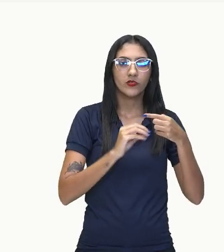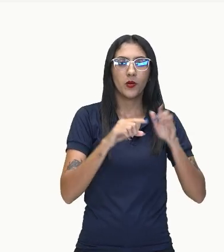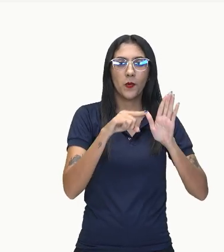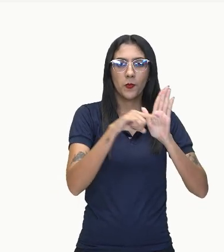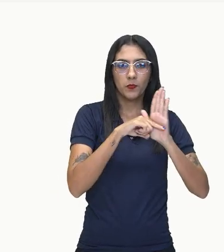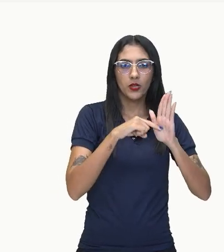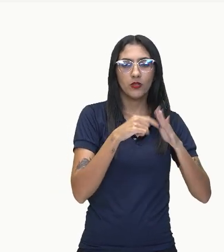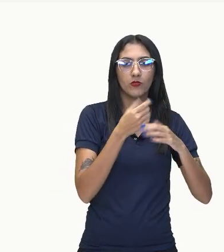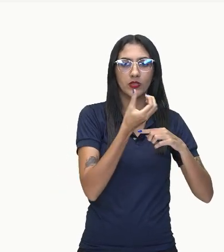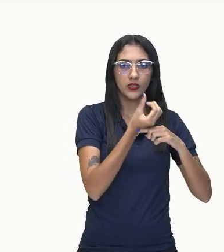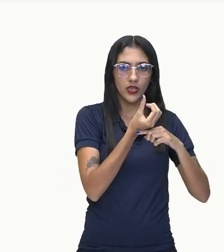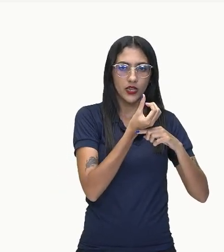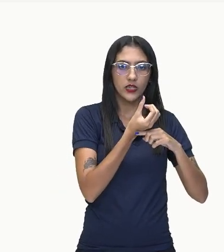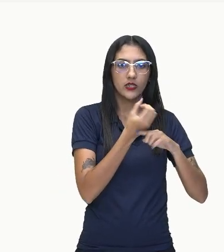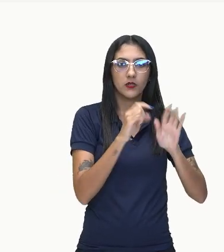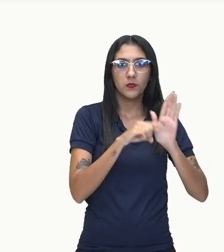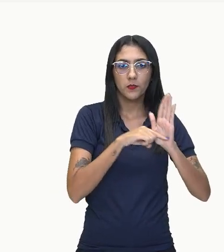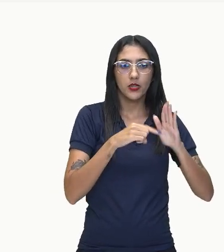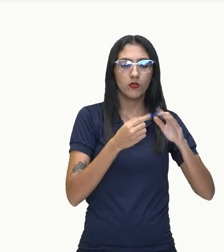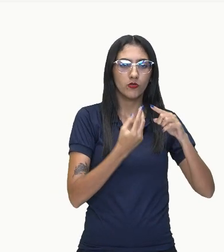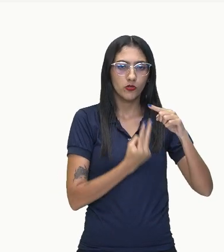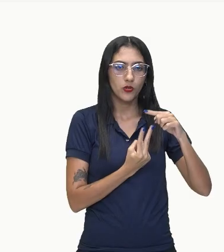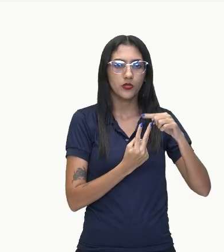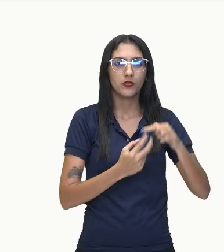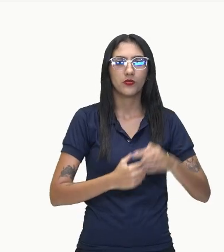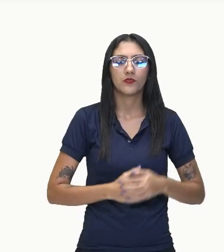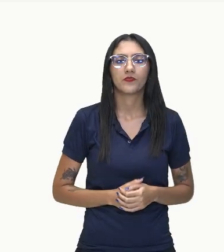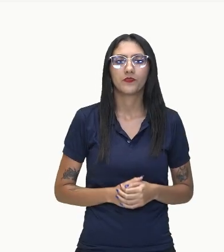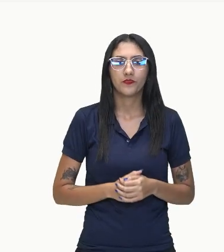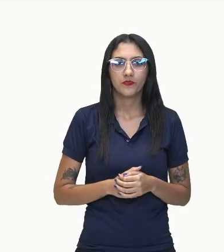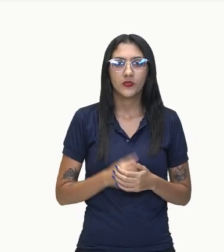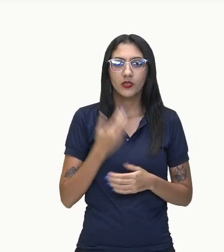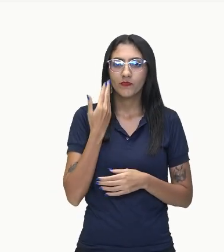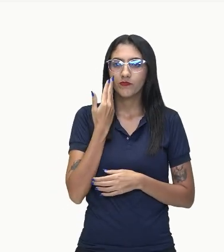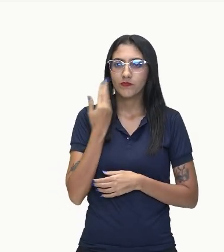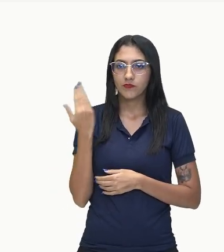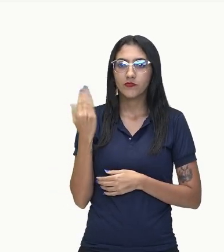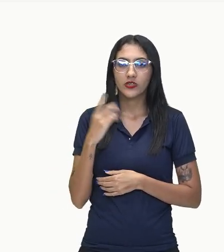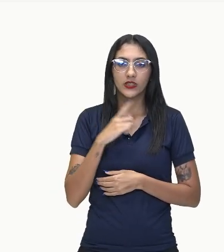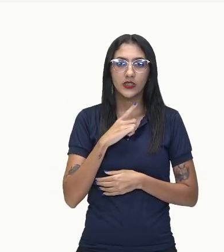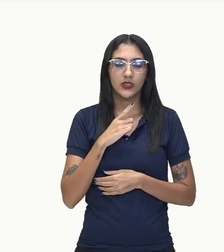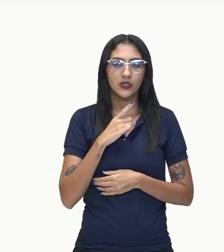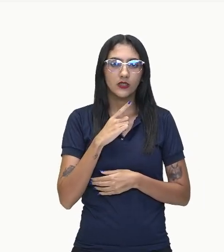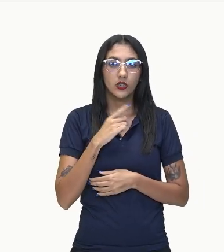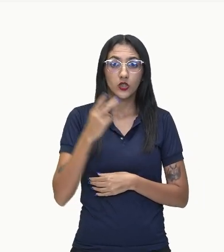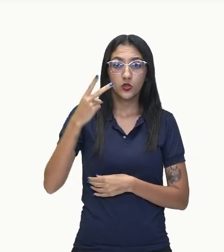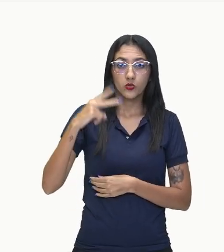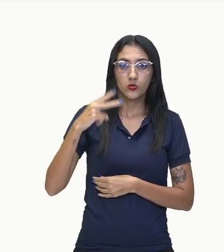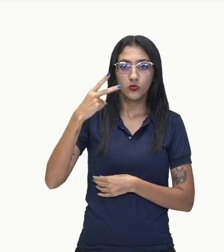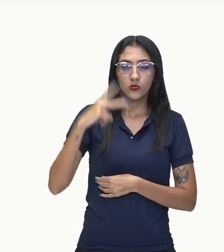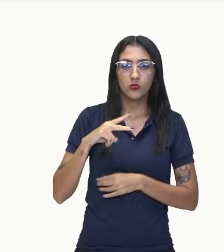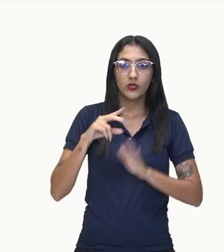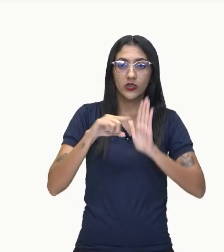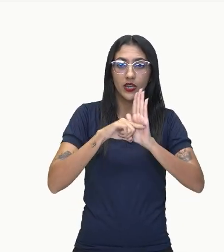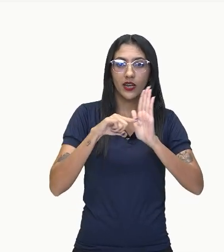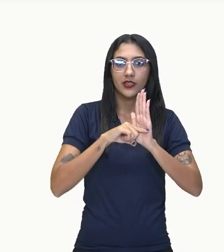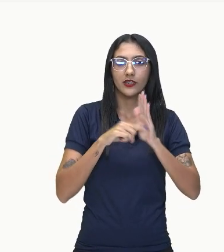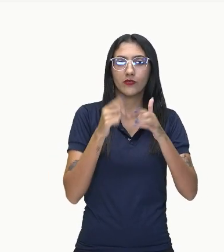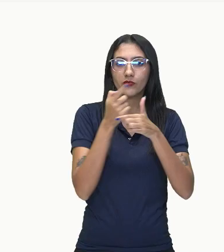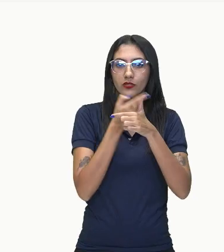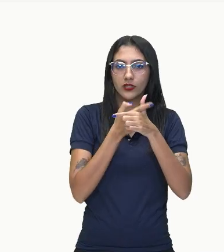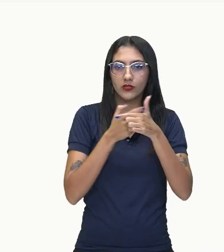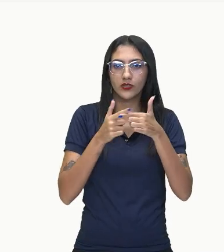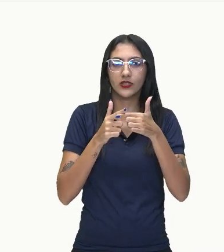ser menos 6 sobre menos 2. Temos aqui a divisão de dois números negativos. Negativo com negativo